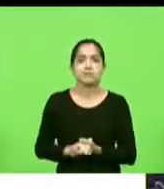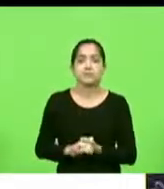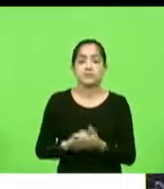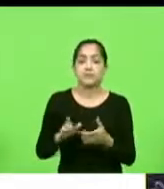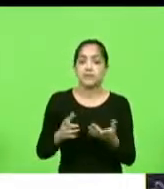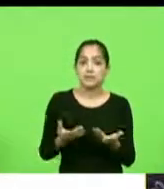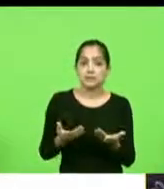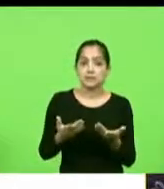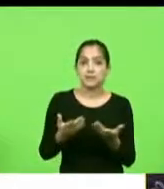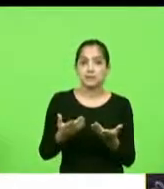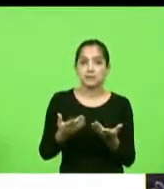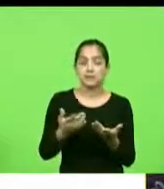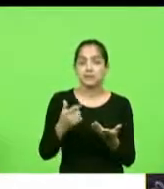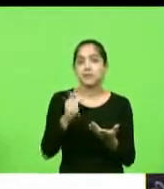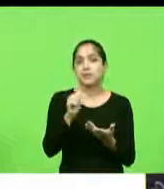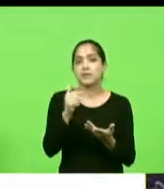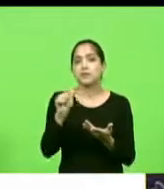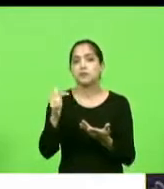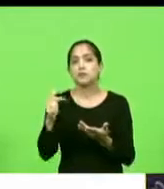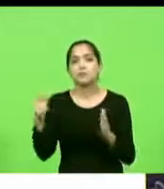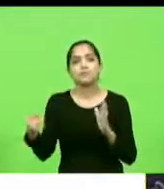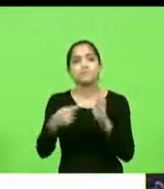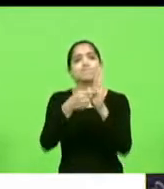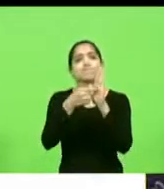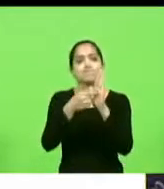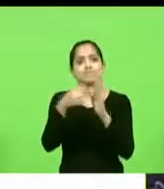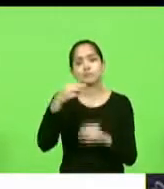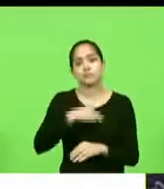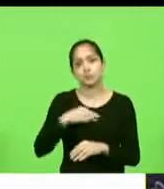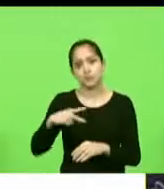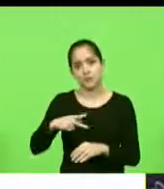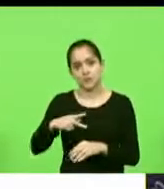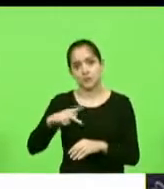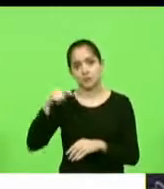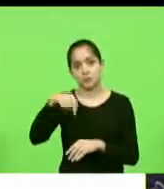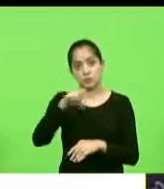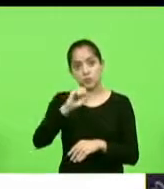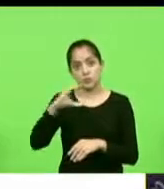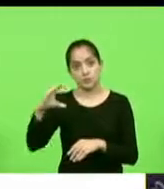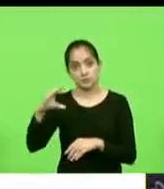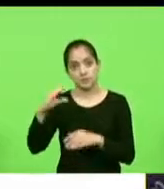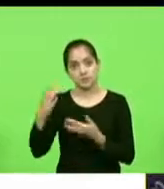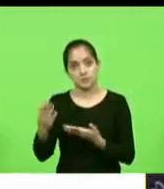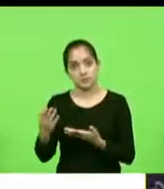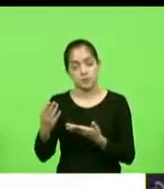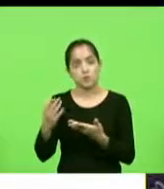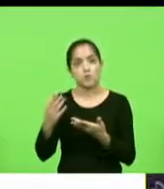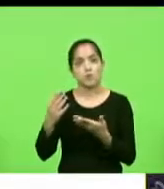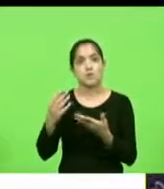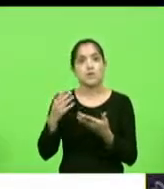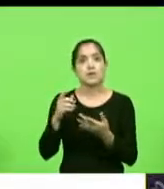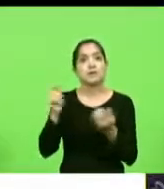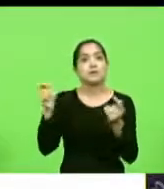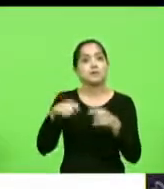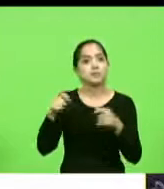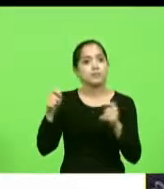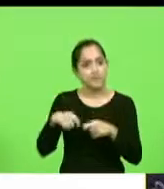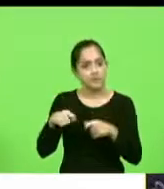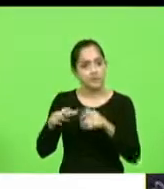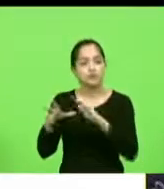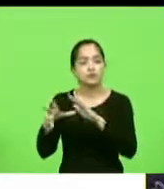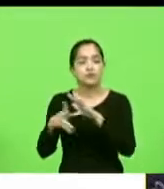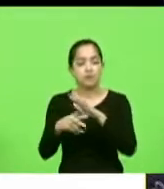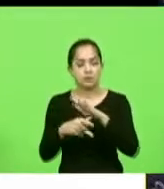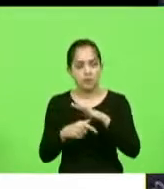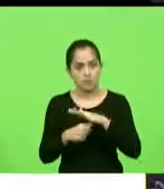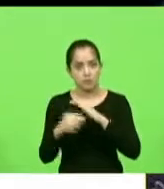também nós não temos a denúncia do Ministério Público de Santa Catarina com relação àqueles que permitiram o roubo dos